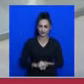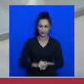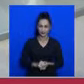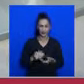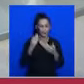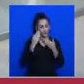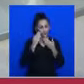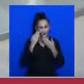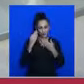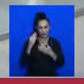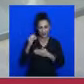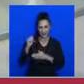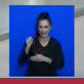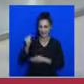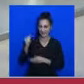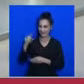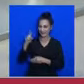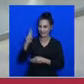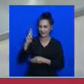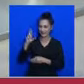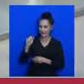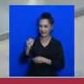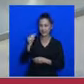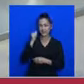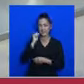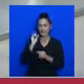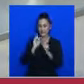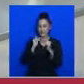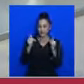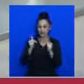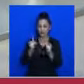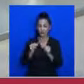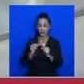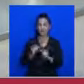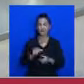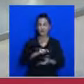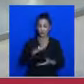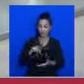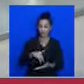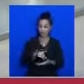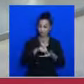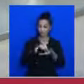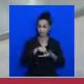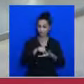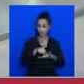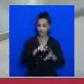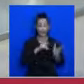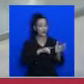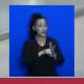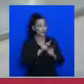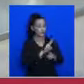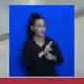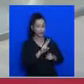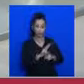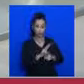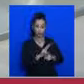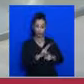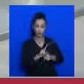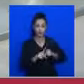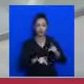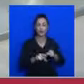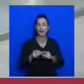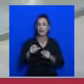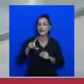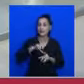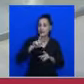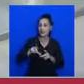Muito obrigado a Sandra, a nossa garota da sorte, Tainara. Enquanto elas retornam às suas posições, nós vamos confirmar então com as nossas auditoras que as